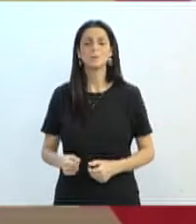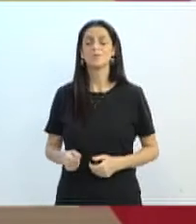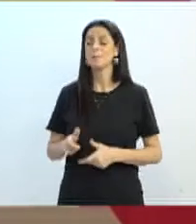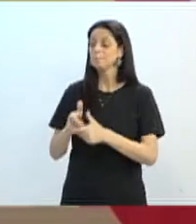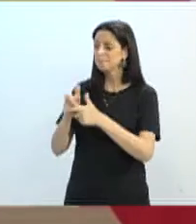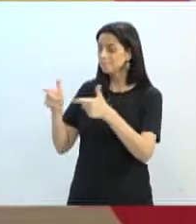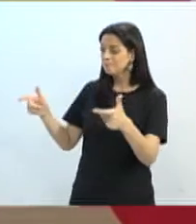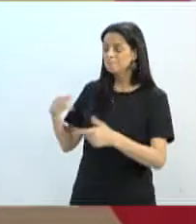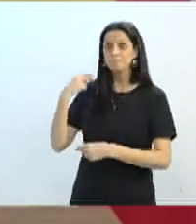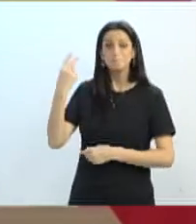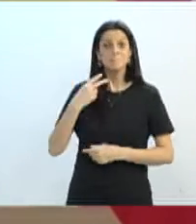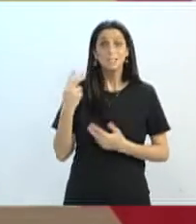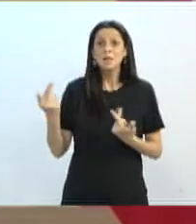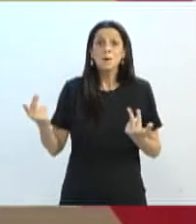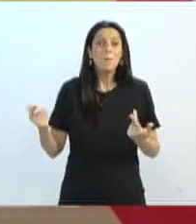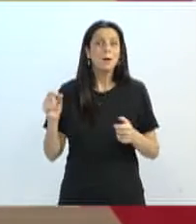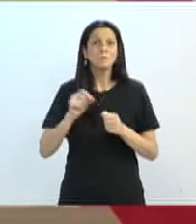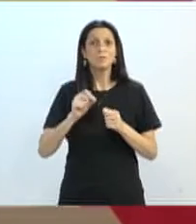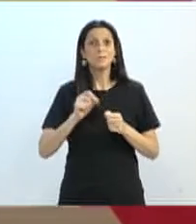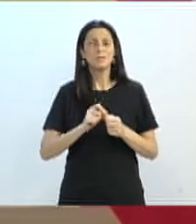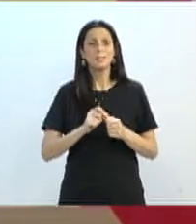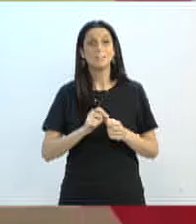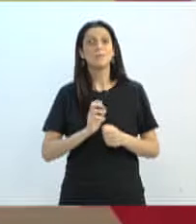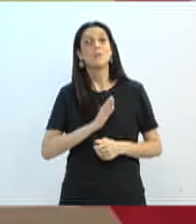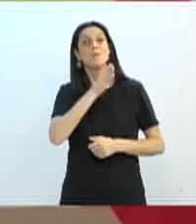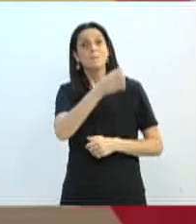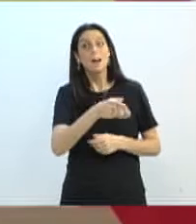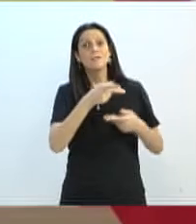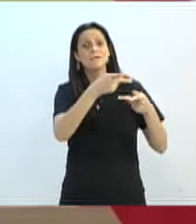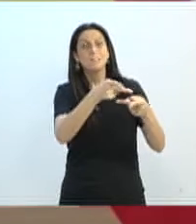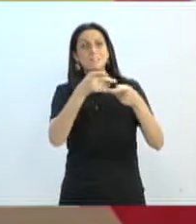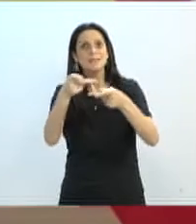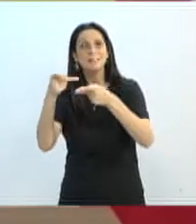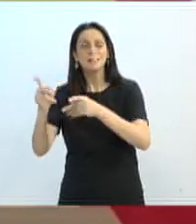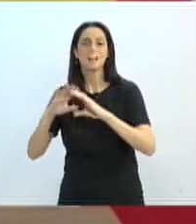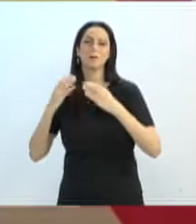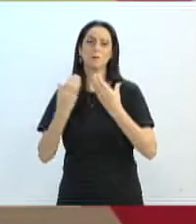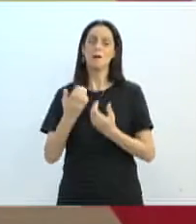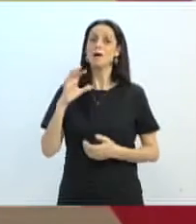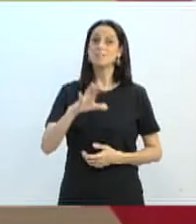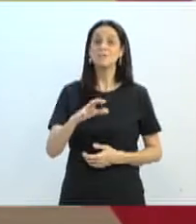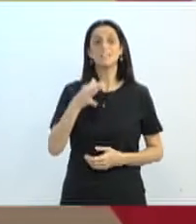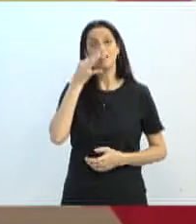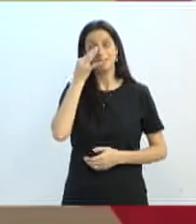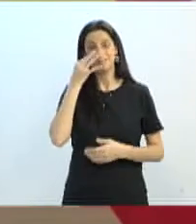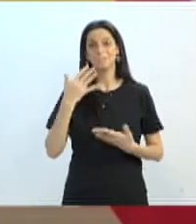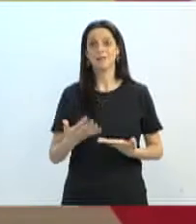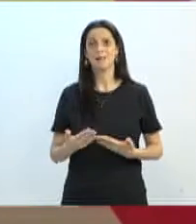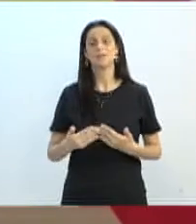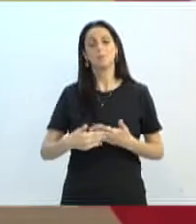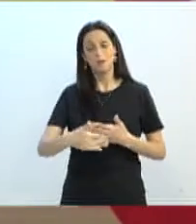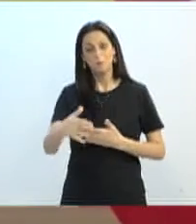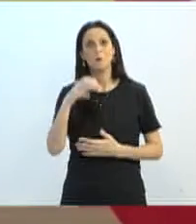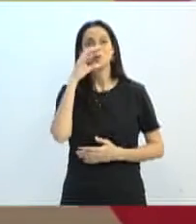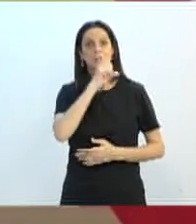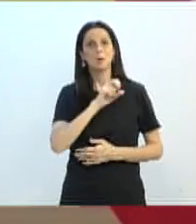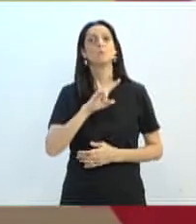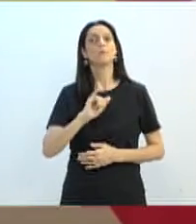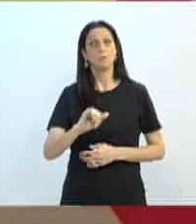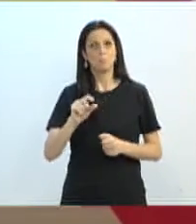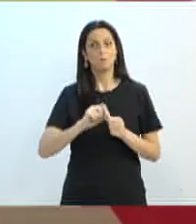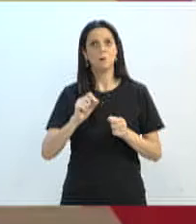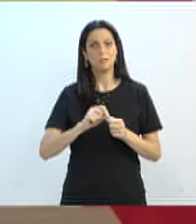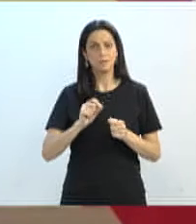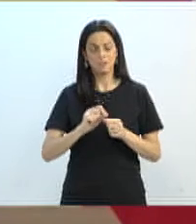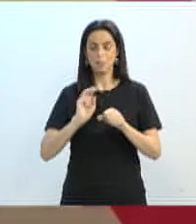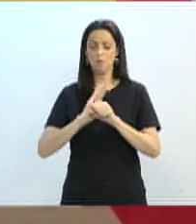casa estão fazendo isso. Lógico, o nosso dia a dia é isso, mas sábado estarei lá, o gabinete do bairro. A